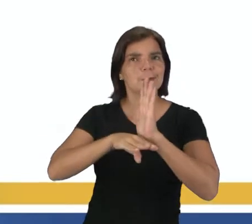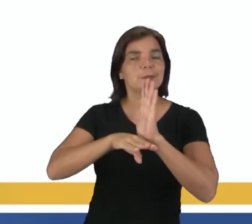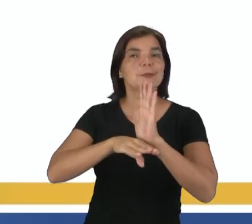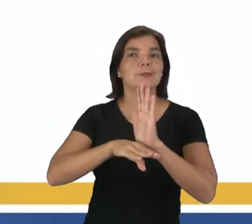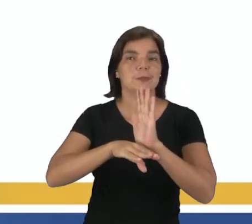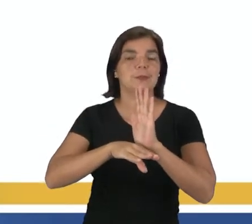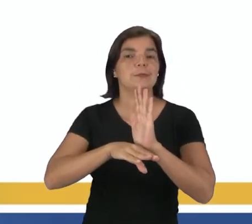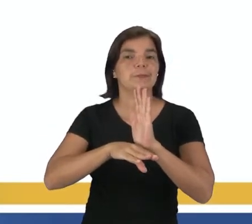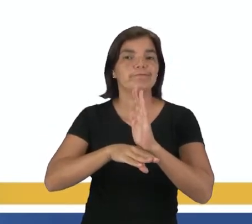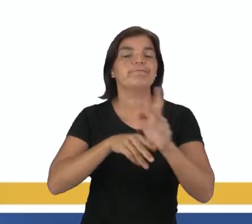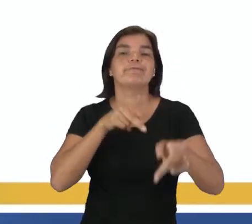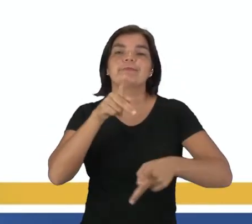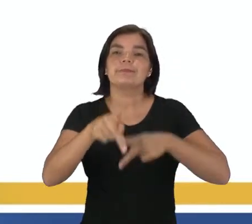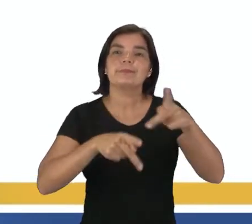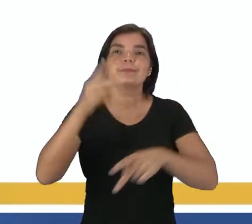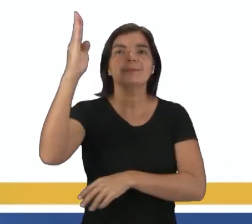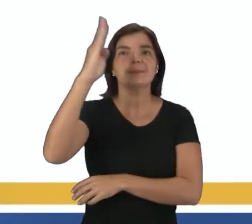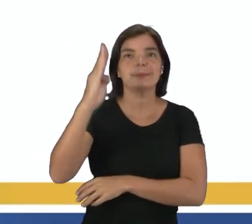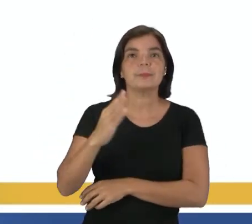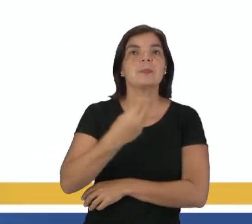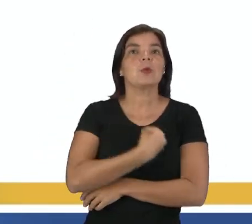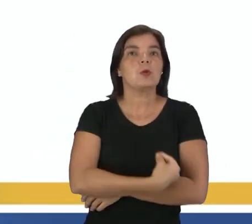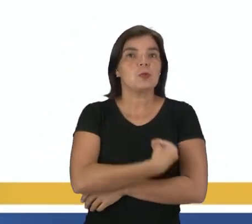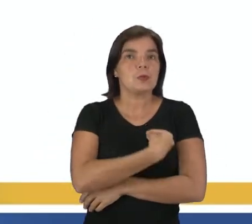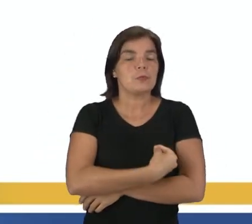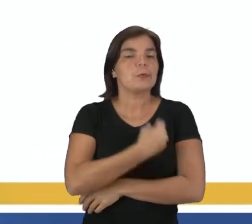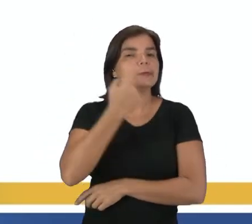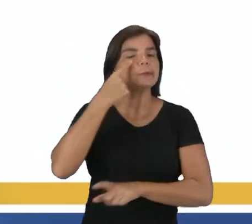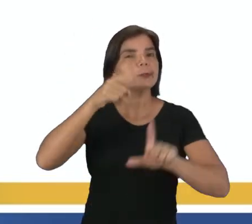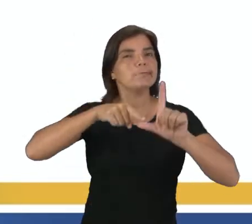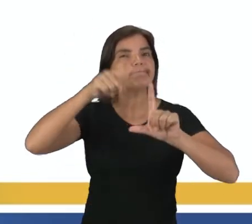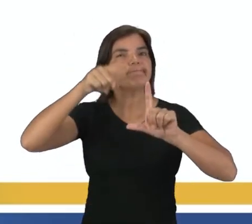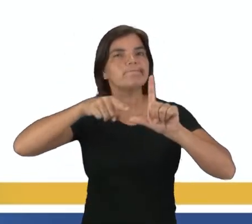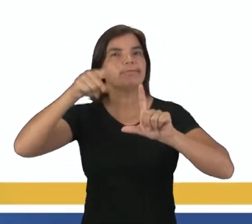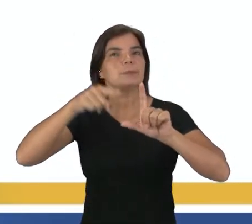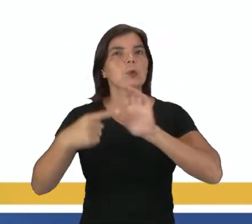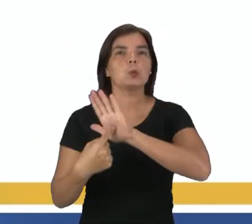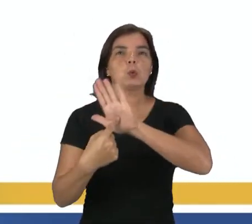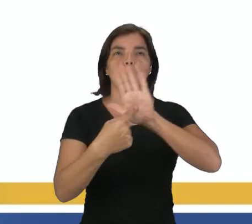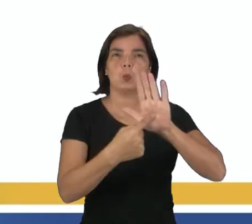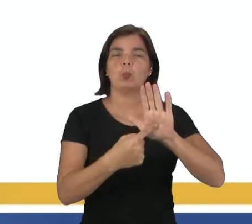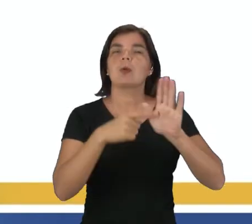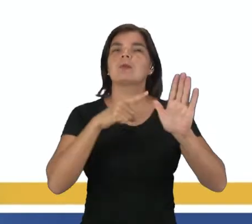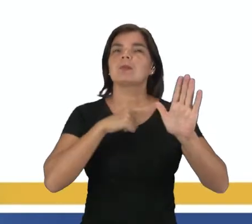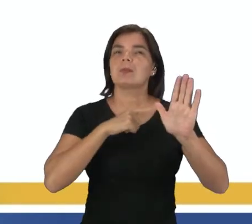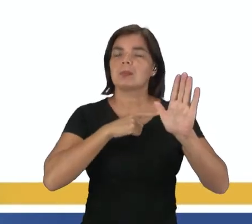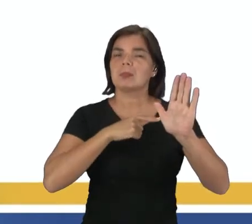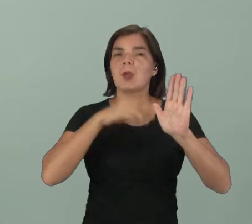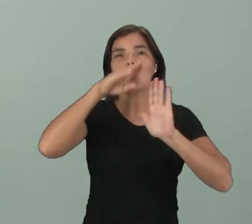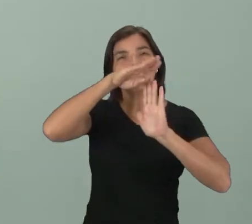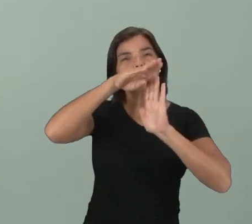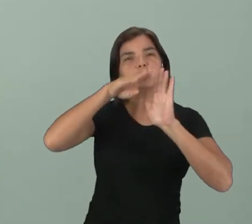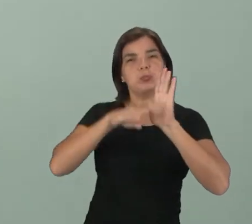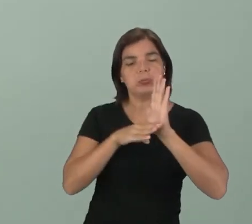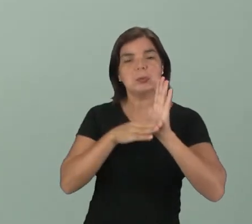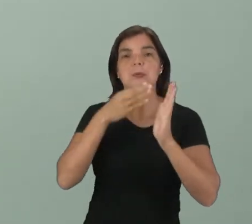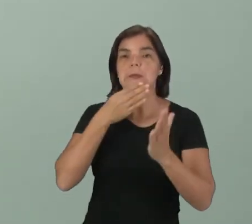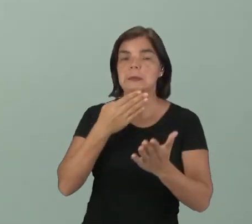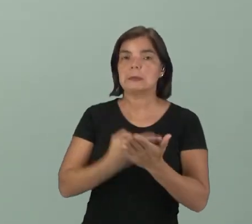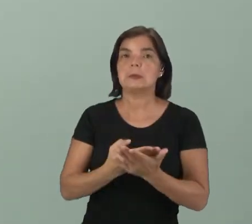para apenas 17 por cento Então esse nosso gráfico de barra mostra que houve um decréscimo